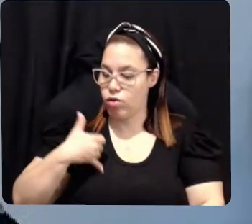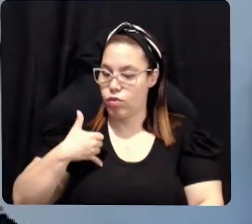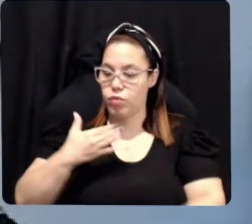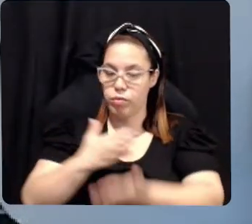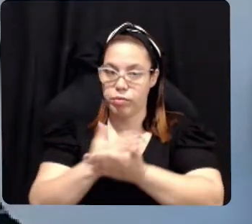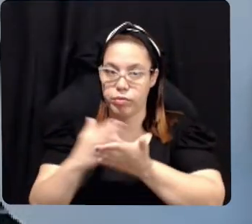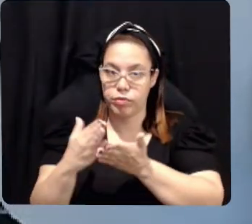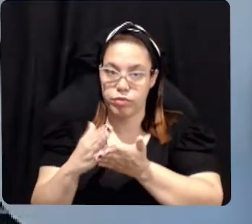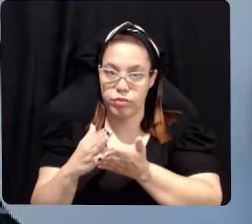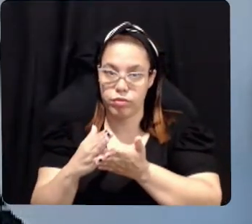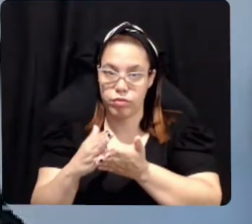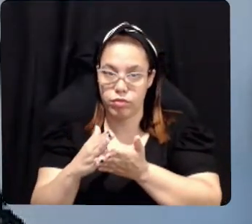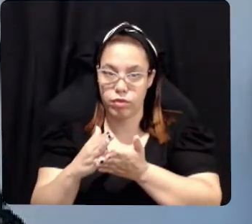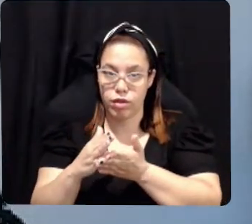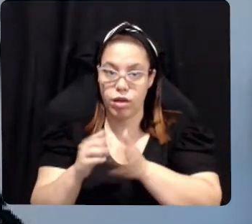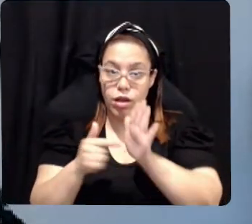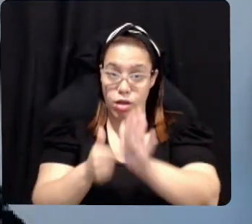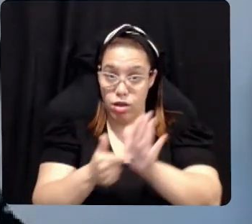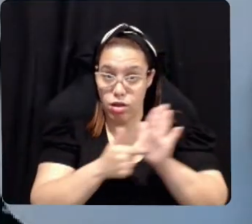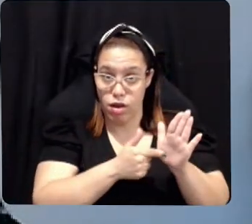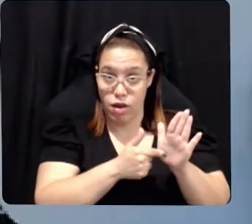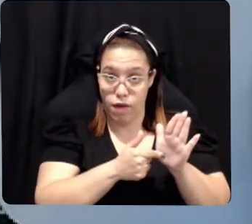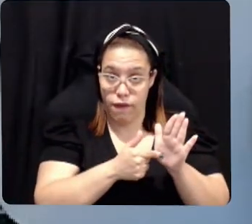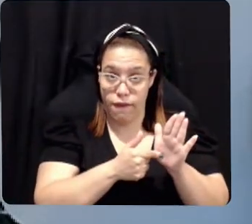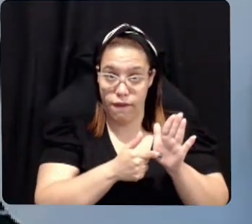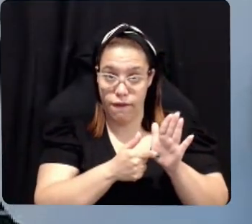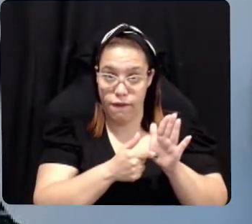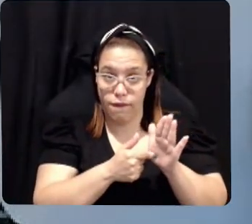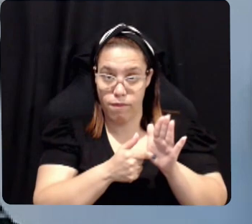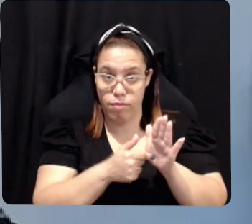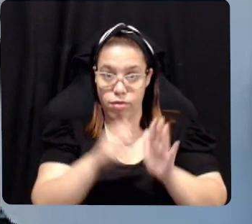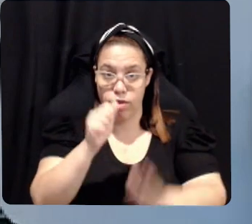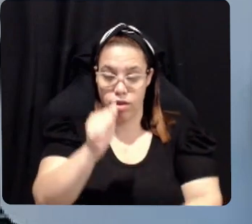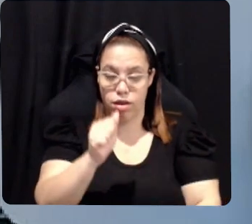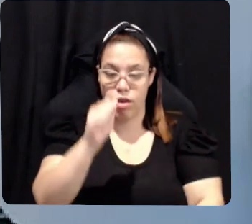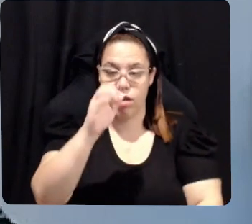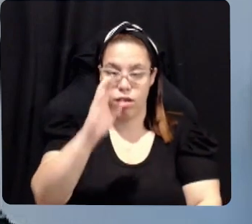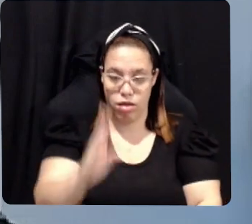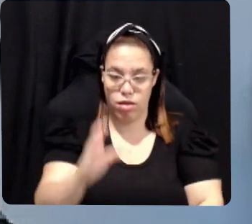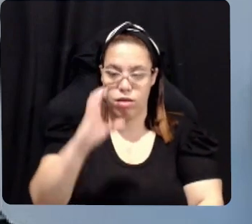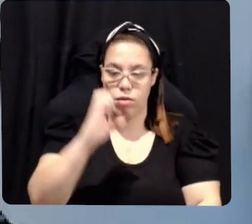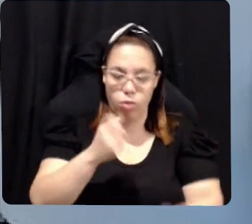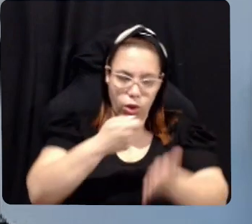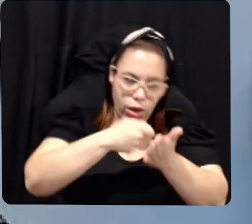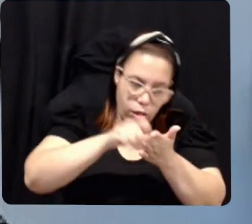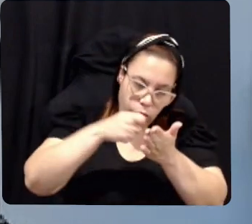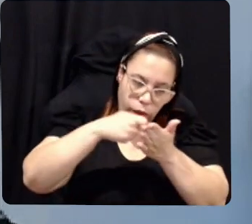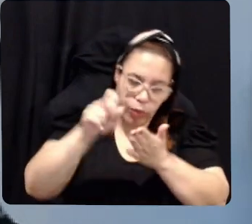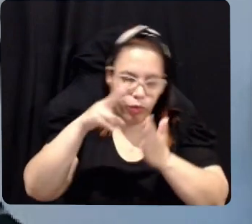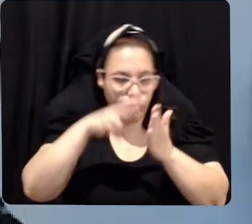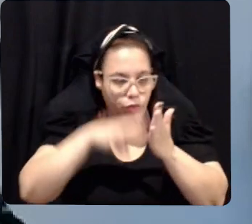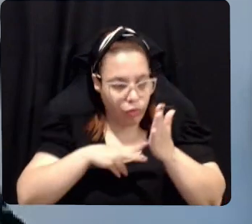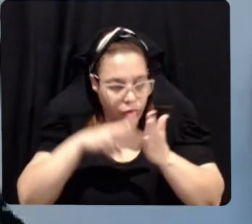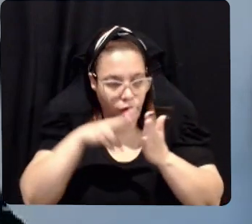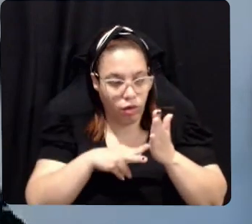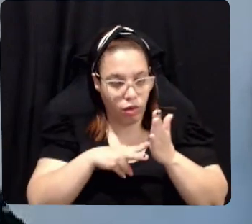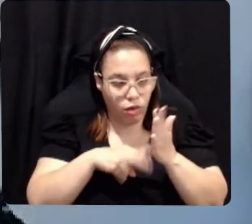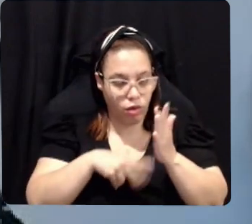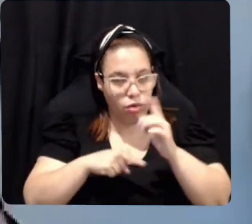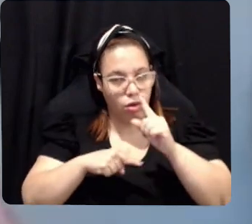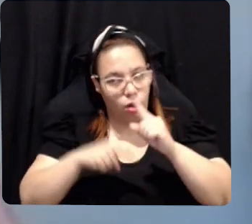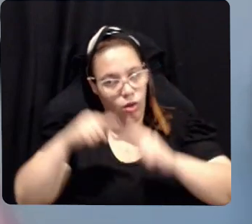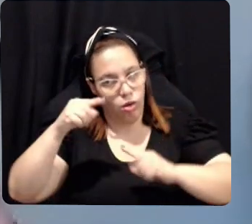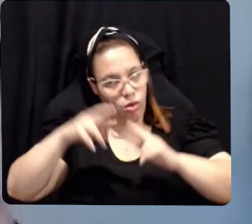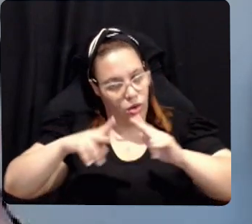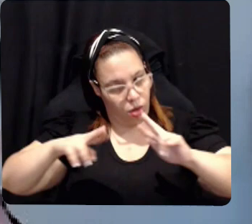5, 6 anos, quando a criança começa a ser apresentada ao mundo da alfabetização. É claro que a gente